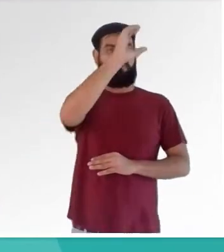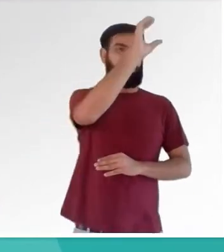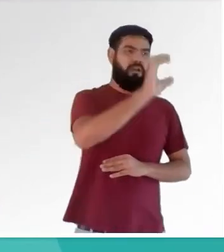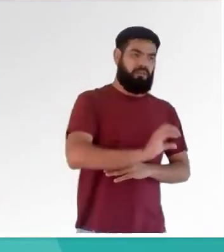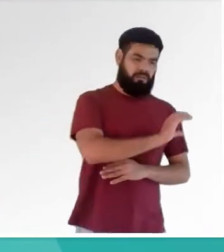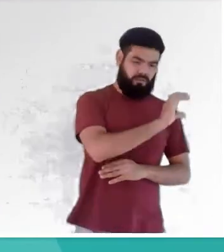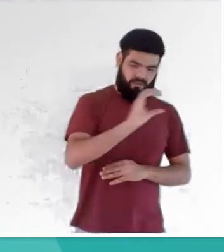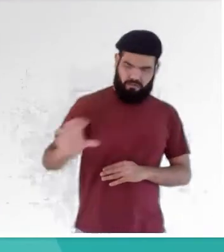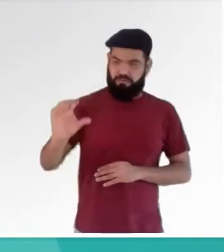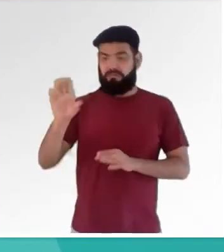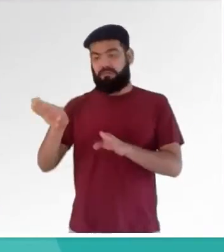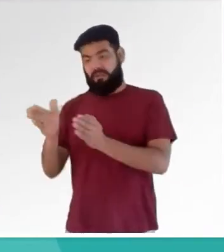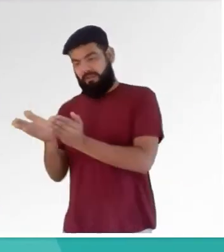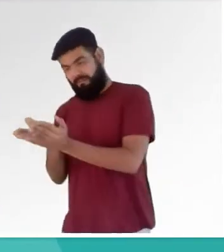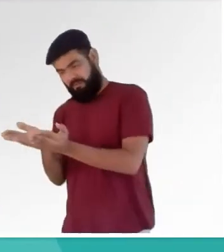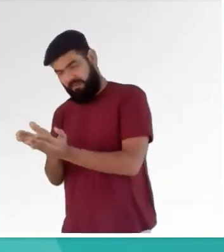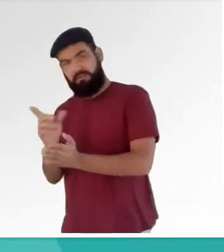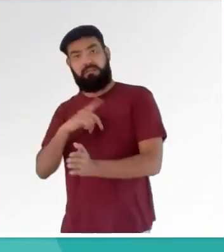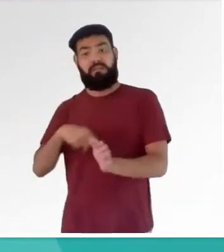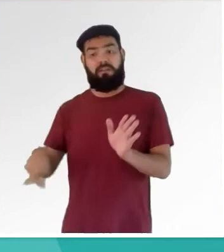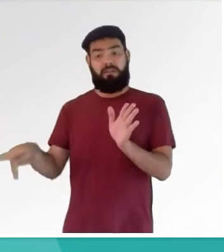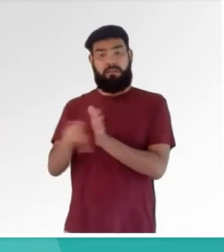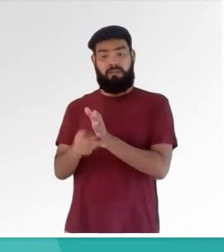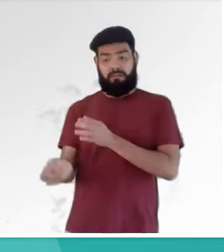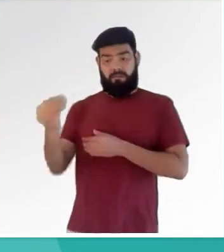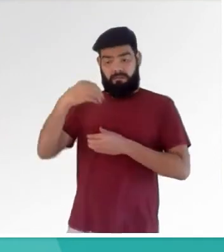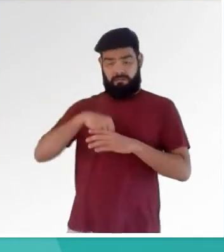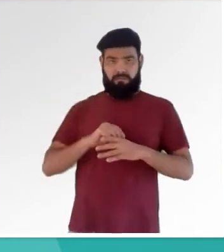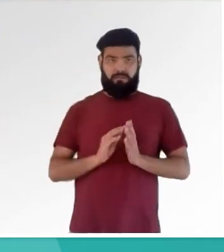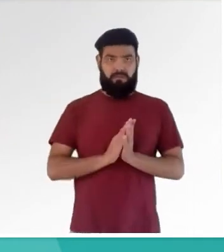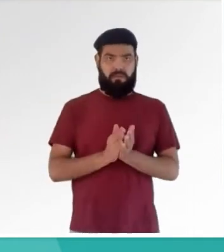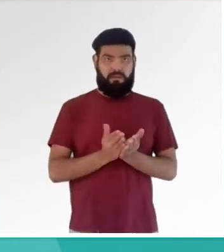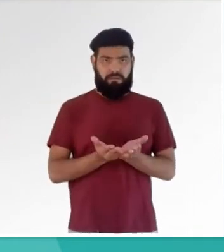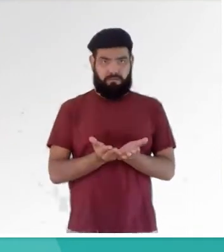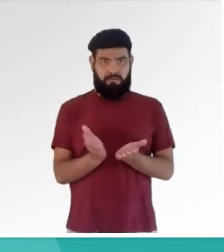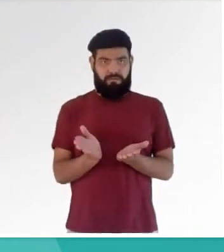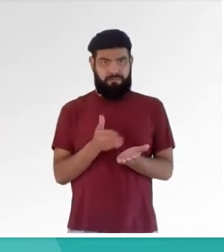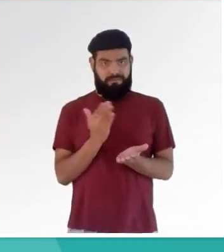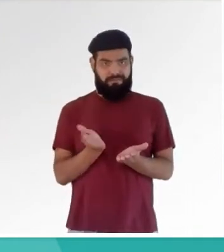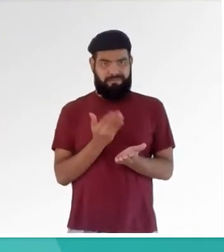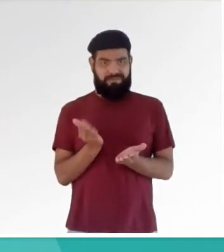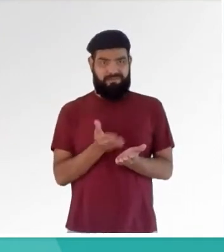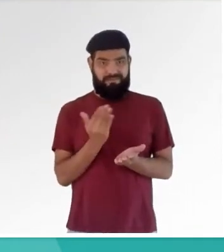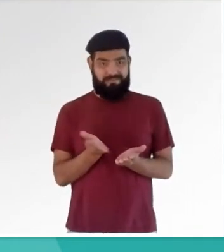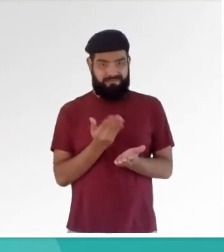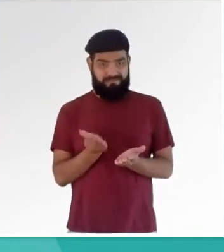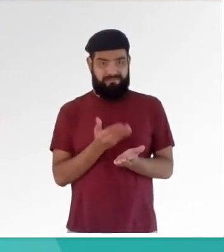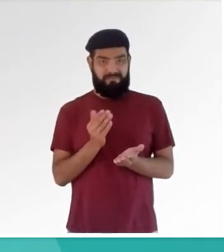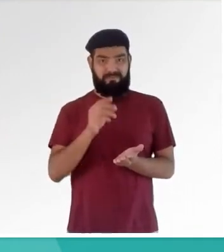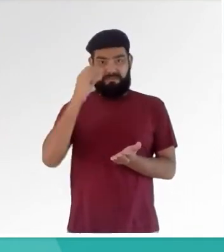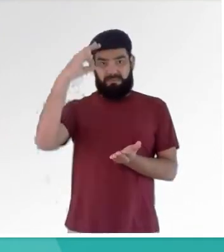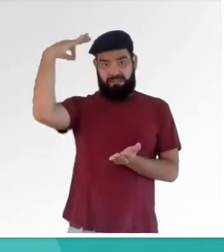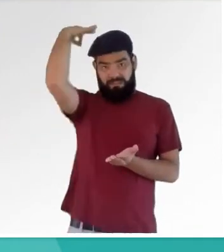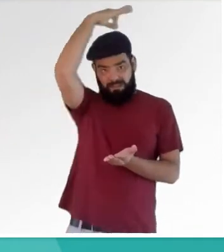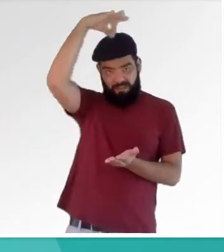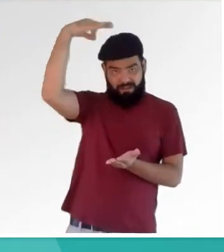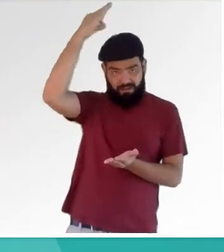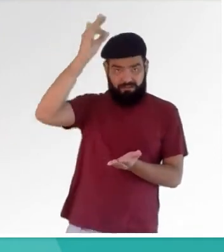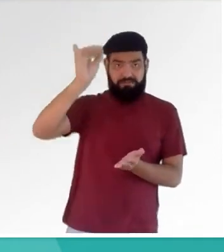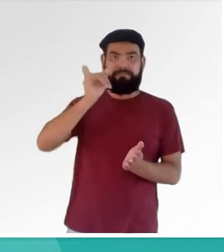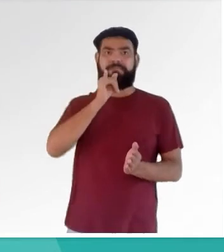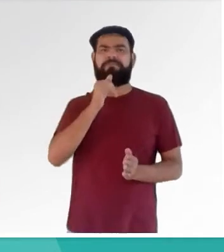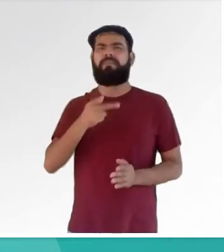né? Tem a sua Bíblia, que é um livro sagrado. Os muçulmanos, por exemplo, né,